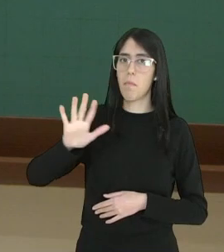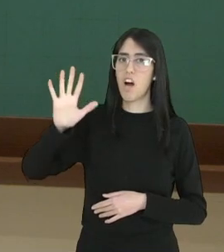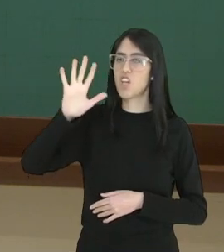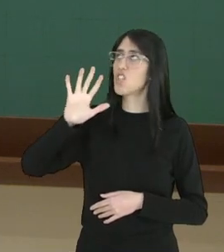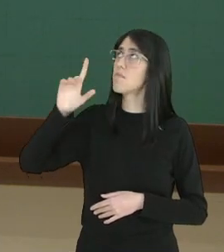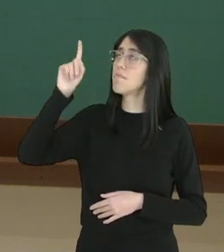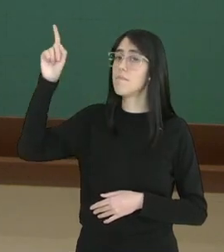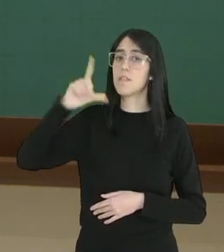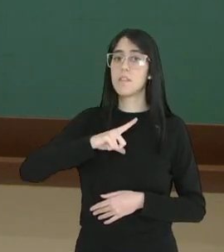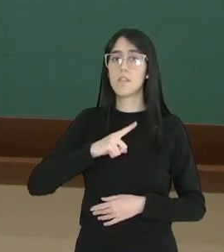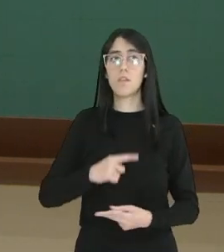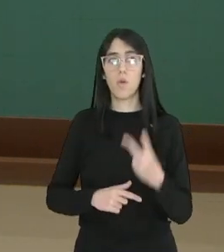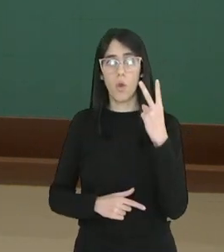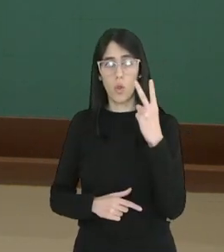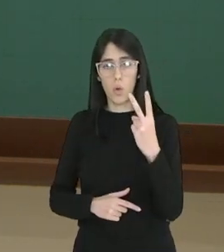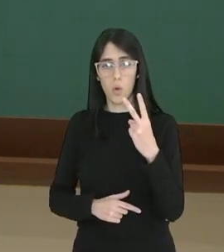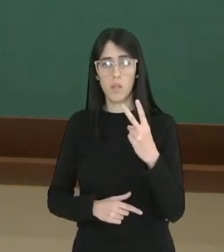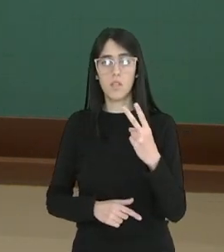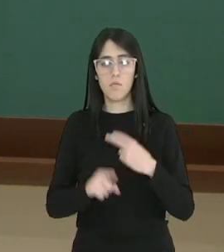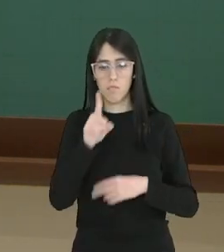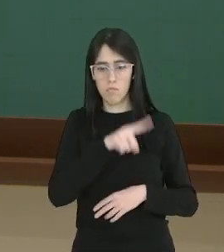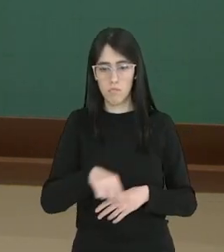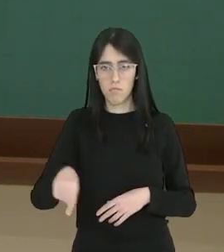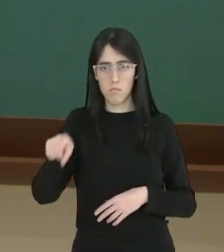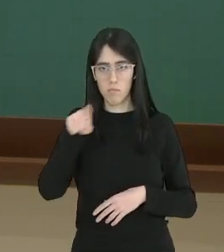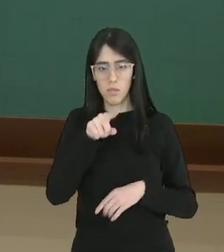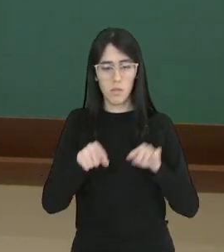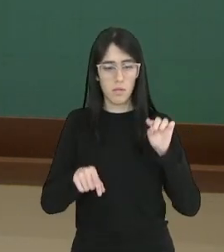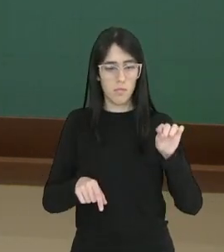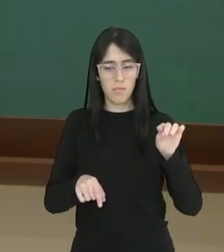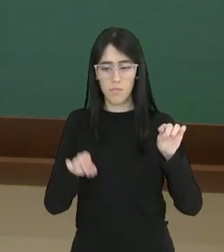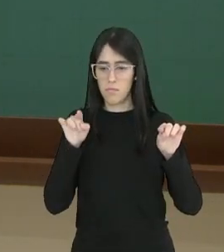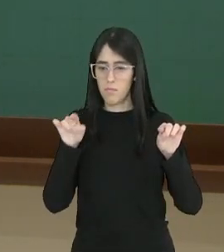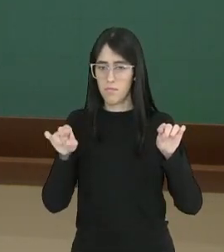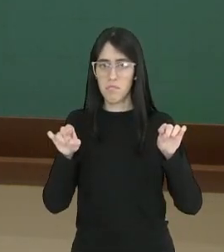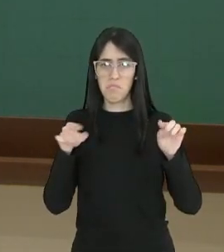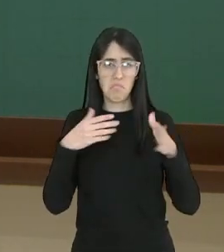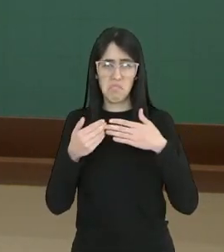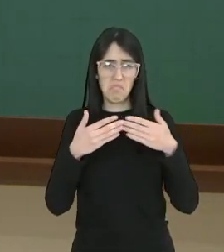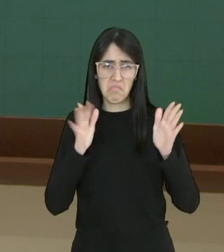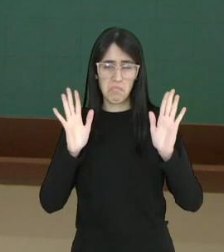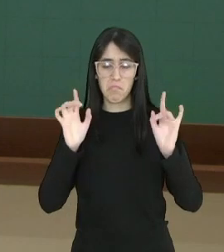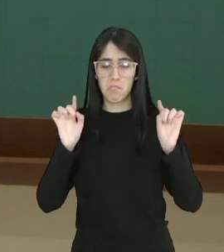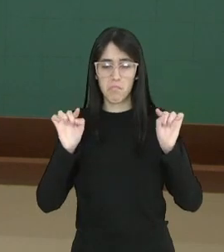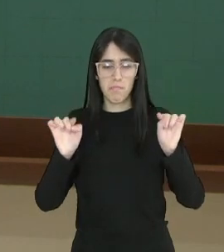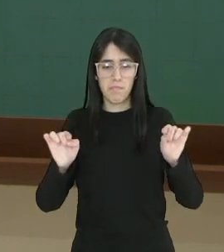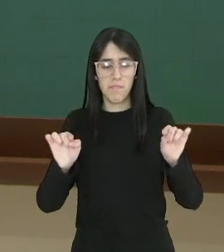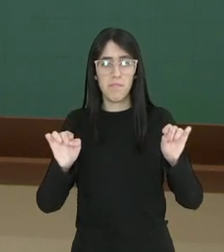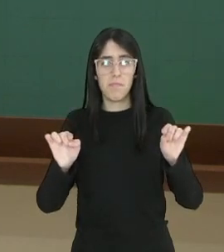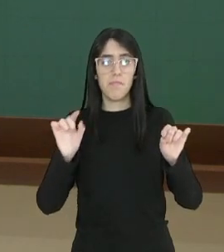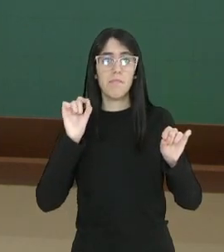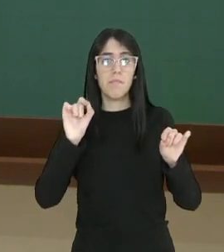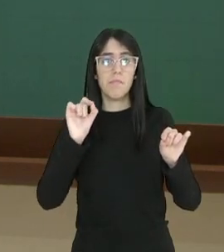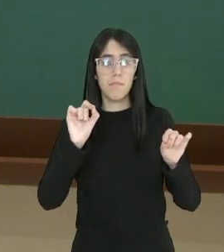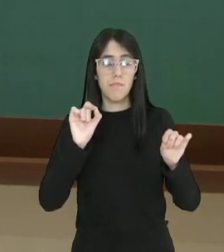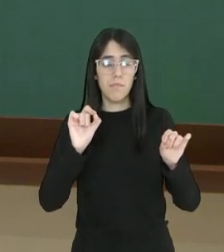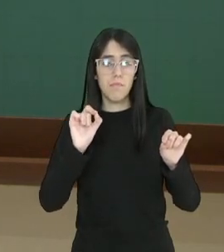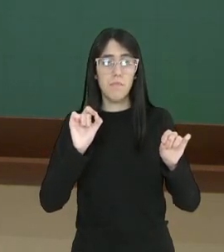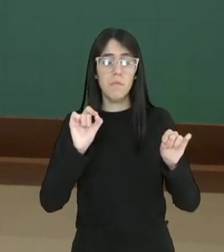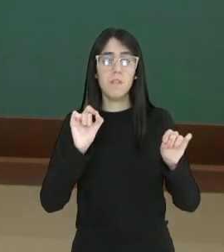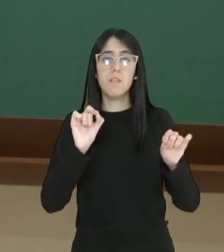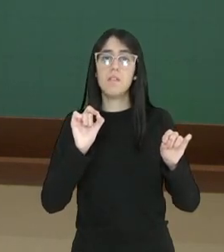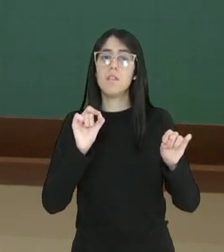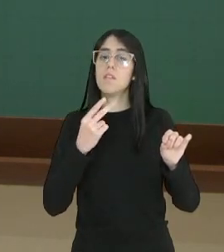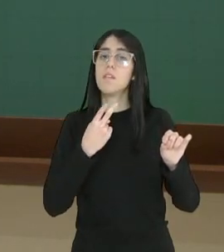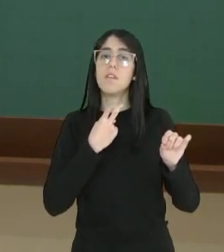tenho dois pontos distintos. Esses pontos, eles não podem passar pelo